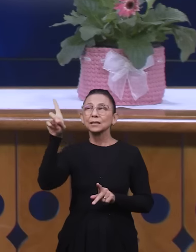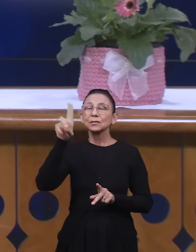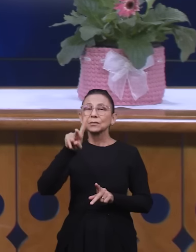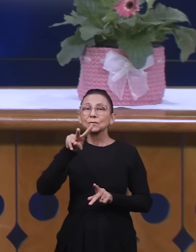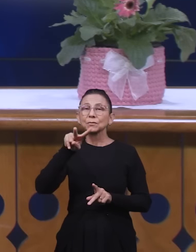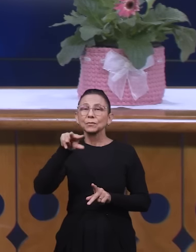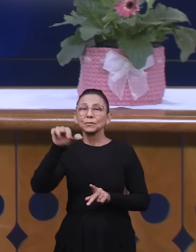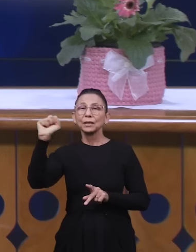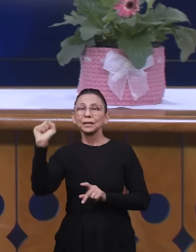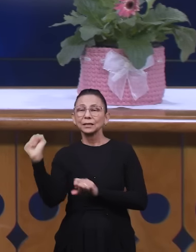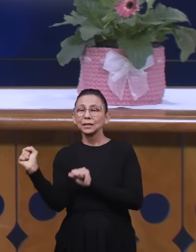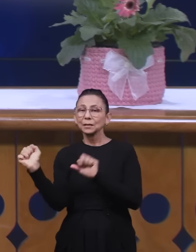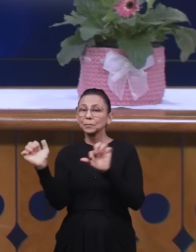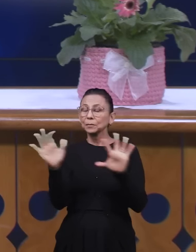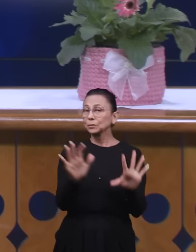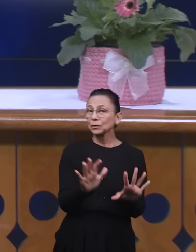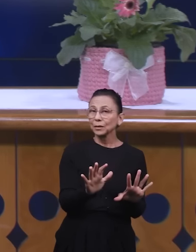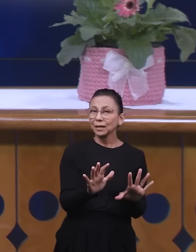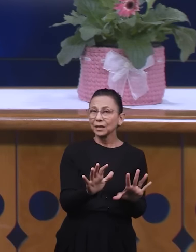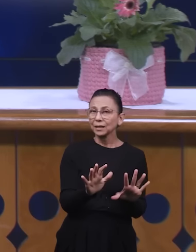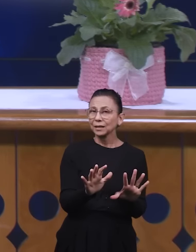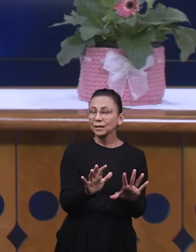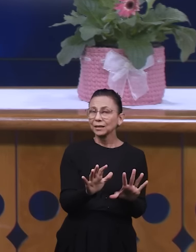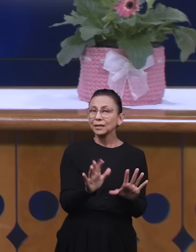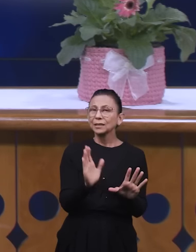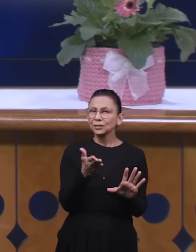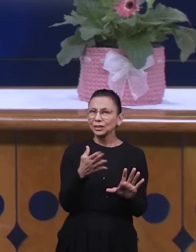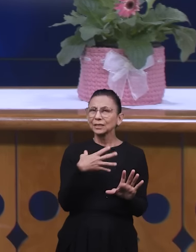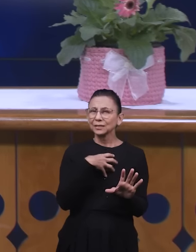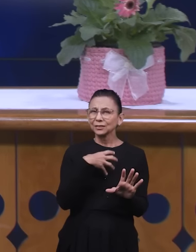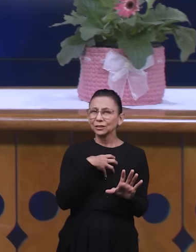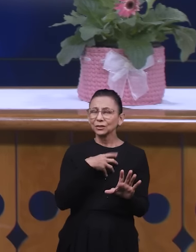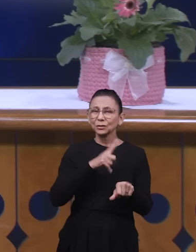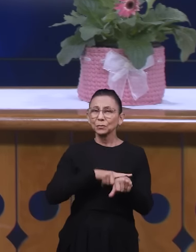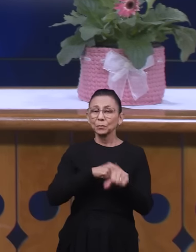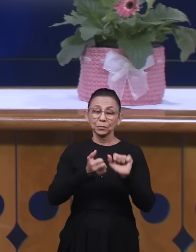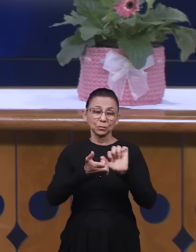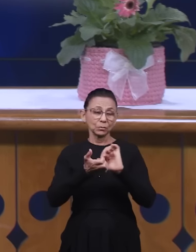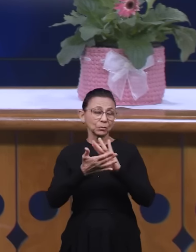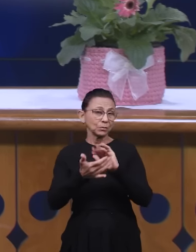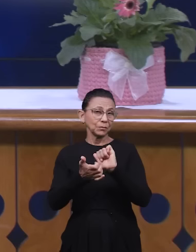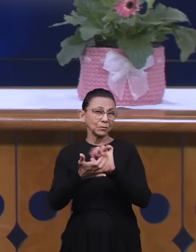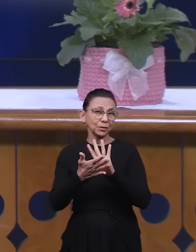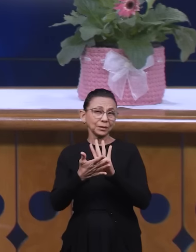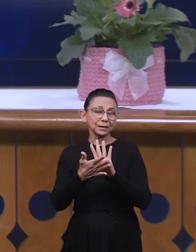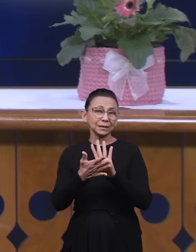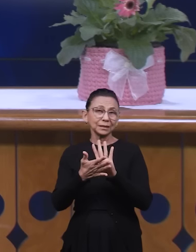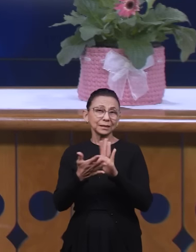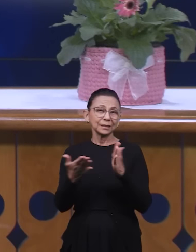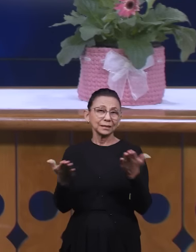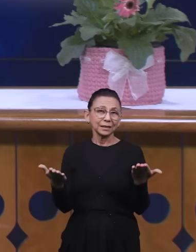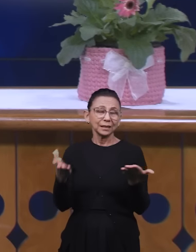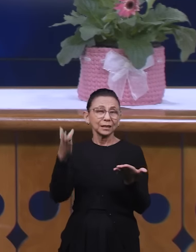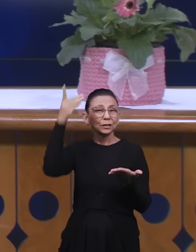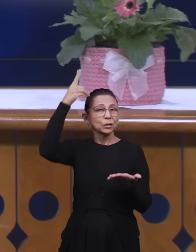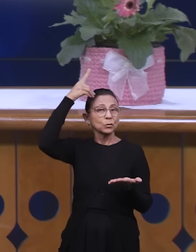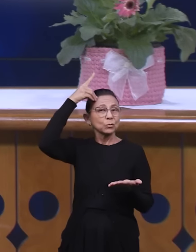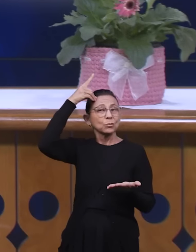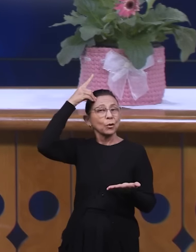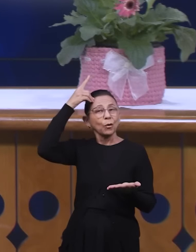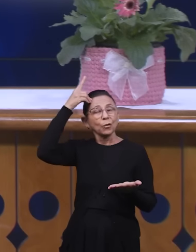na nossa vida. Já tem operado através dos louvores, através daquilo que o Senhor falou